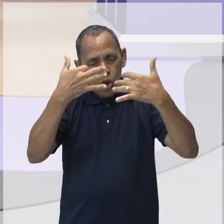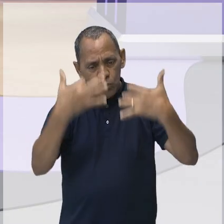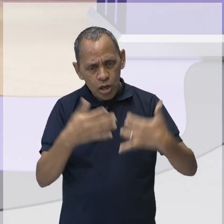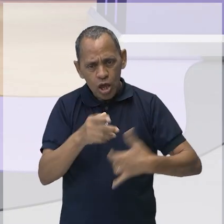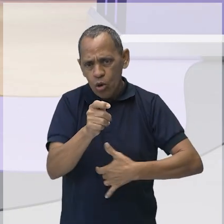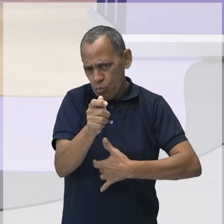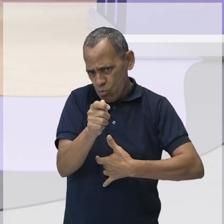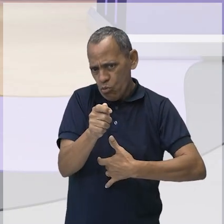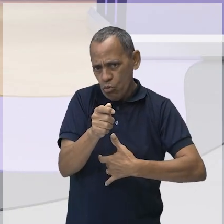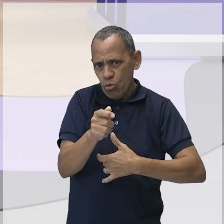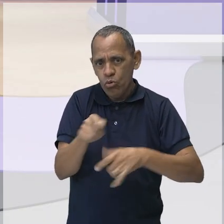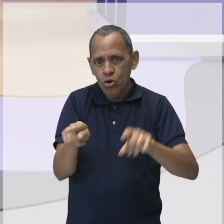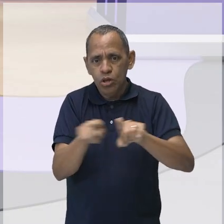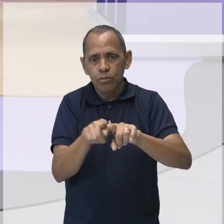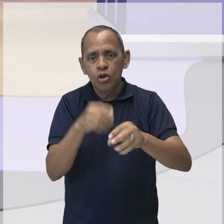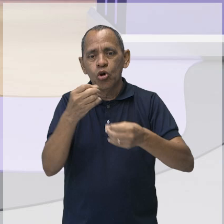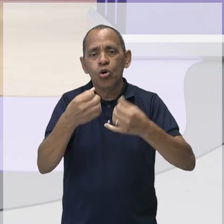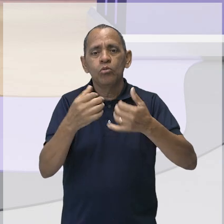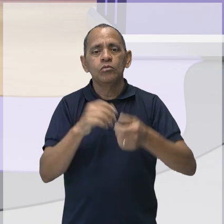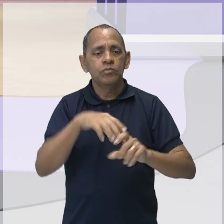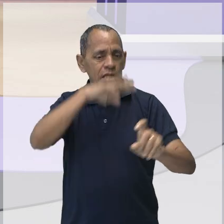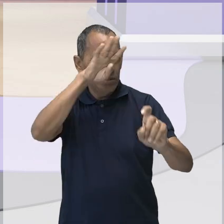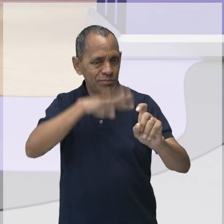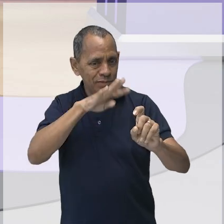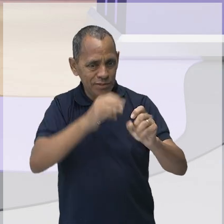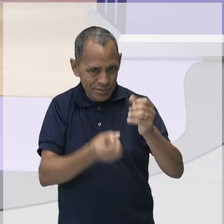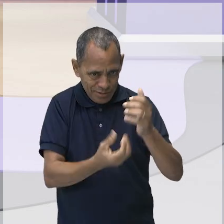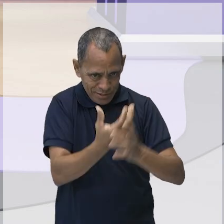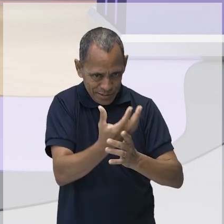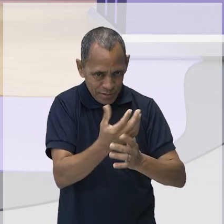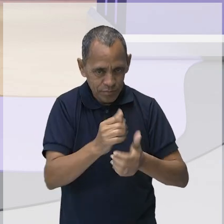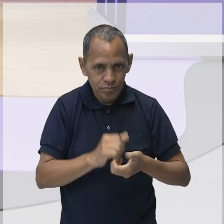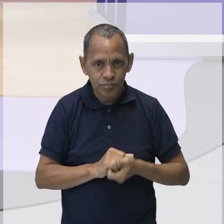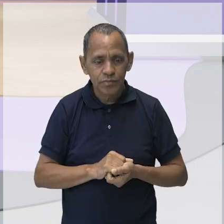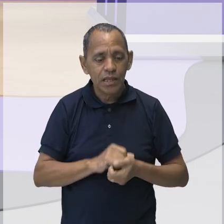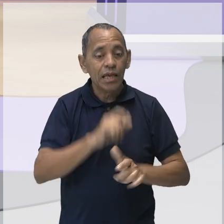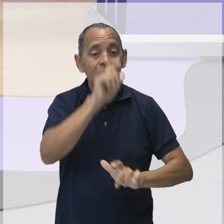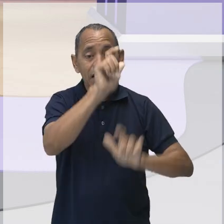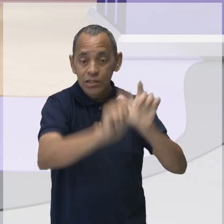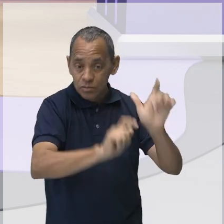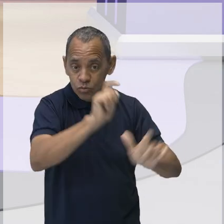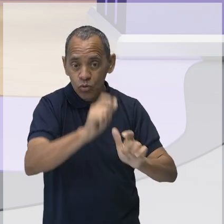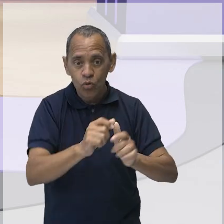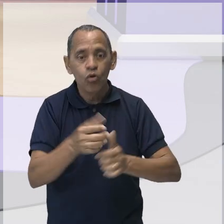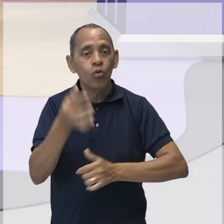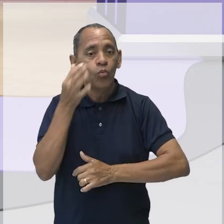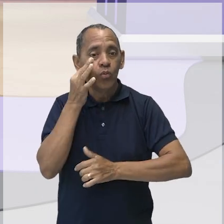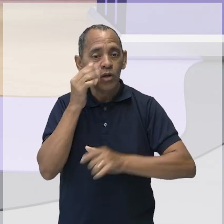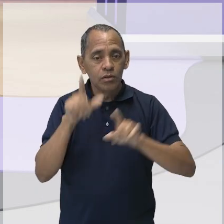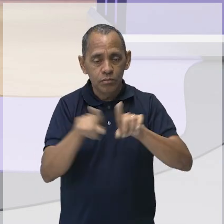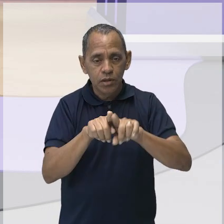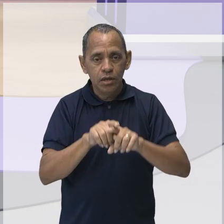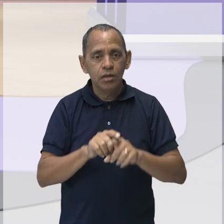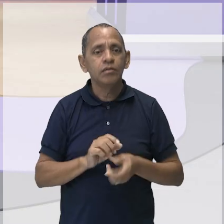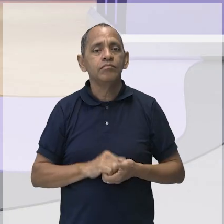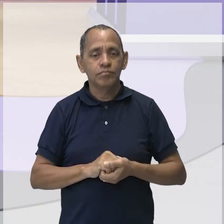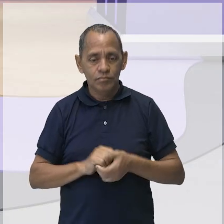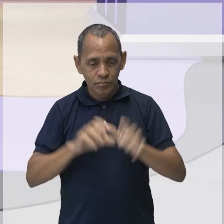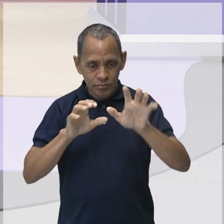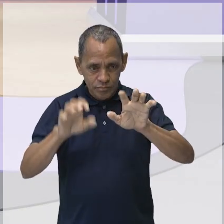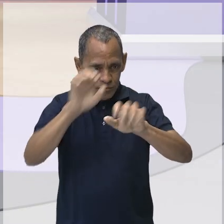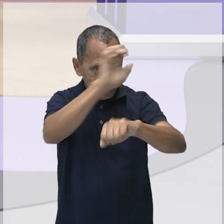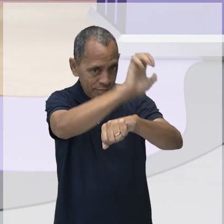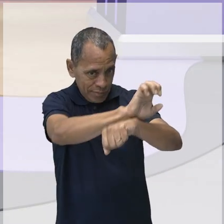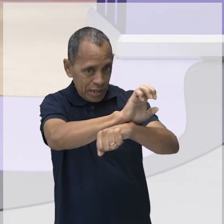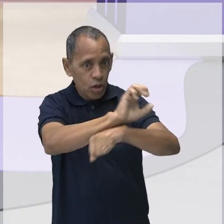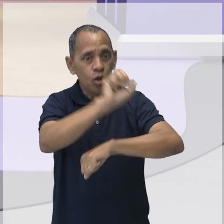sobre esse mito de origem? O povo Guarani ele está presente em 8 estados brasileiros, é um dos